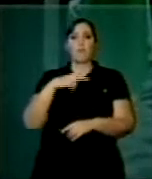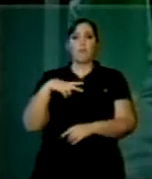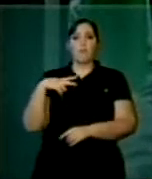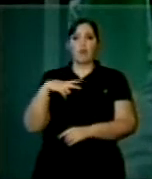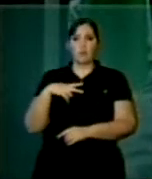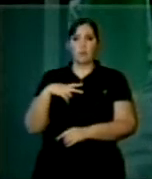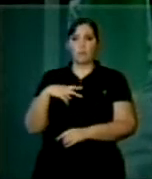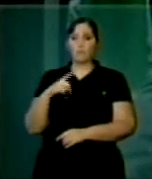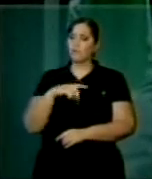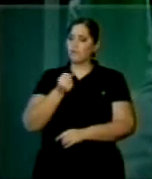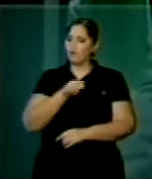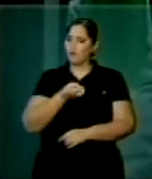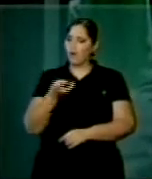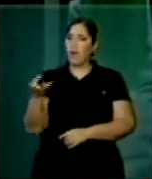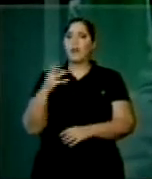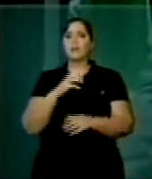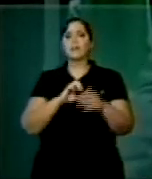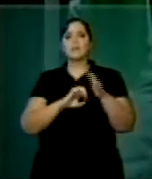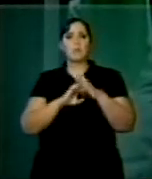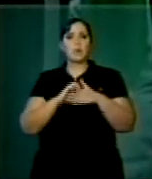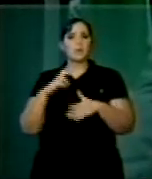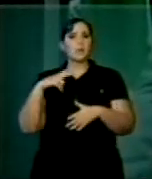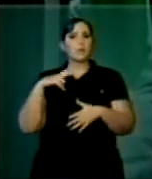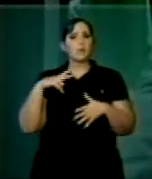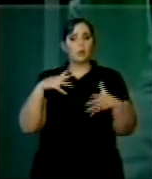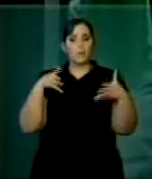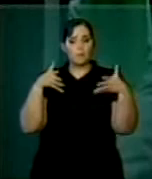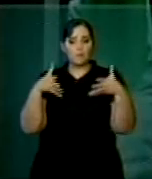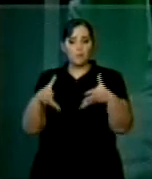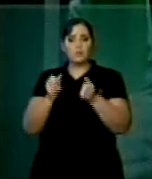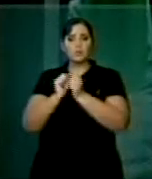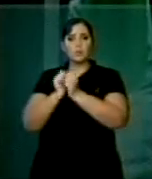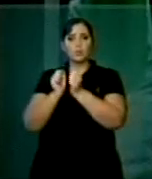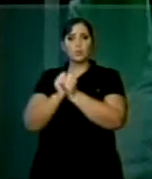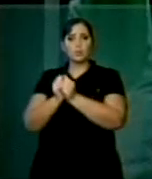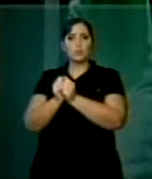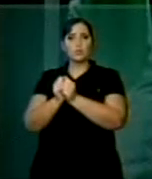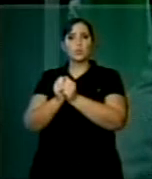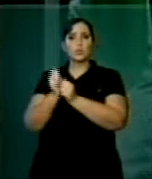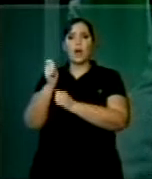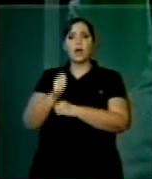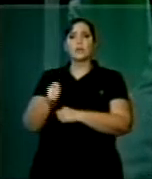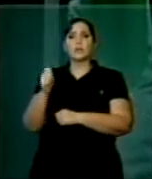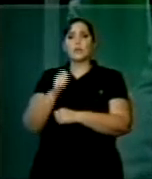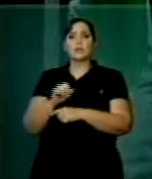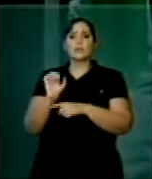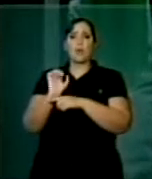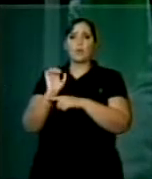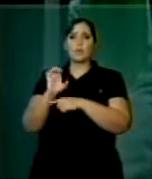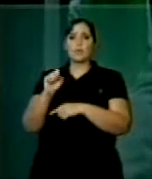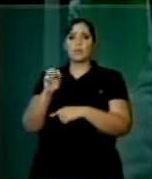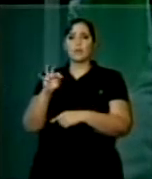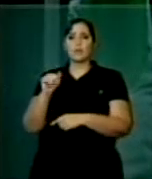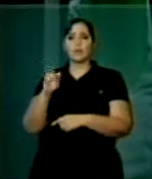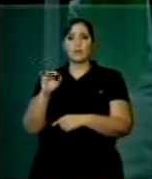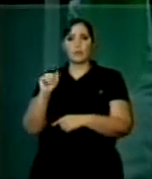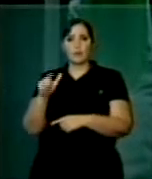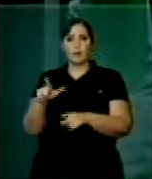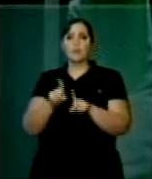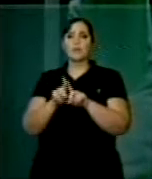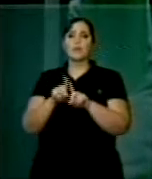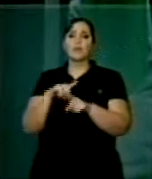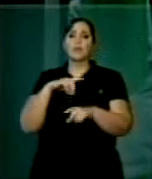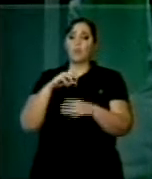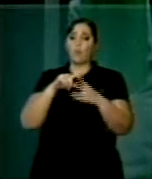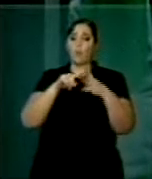empresas privadas que participam, inclusive com associação com empresas estatais, e tem 4 grandes